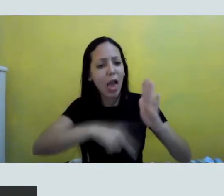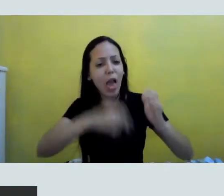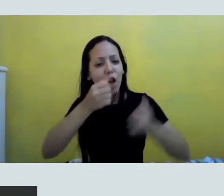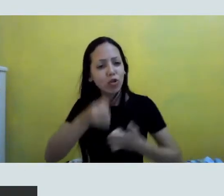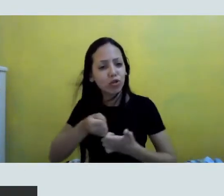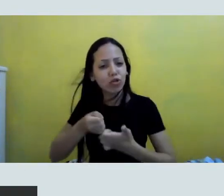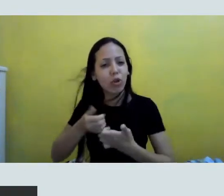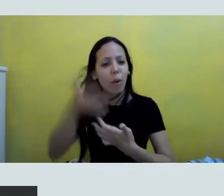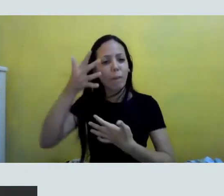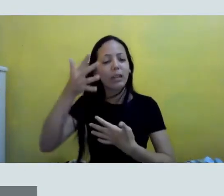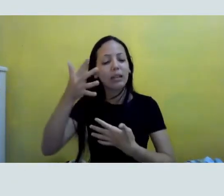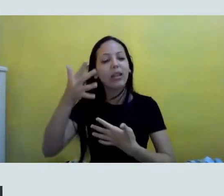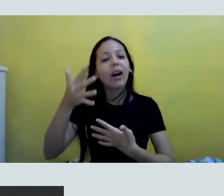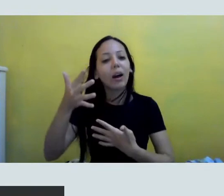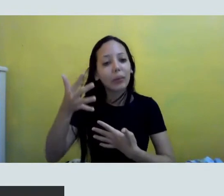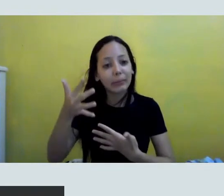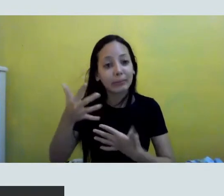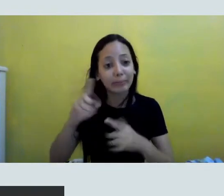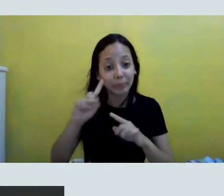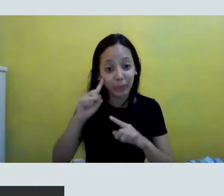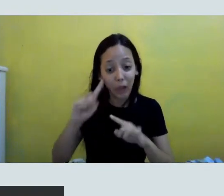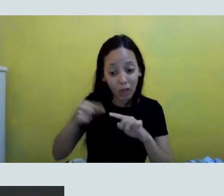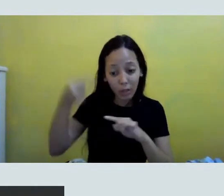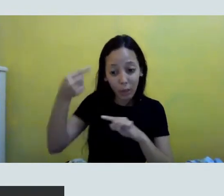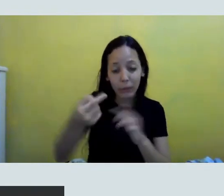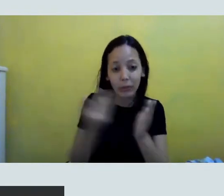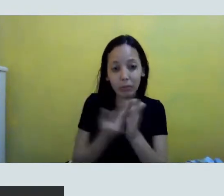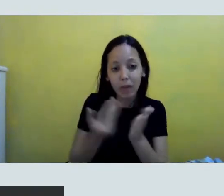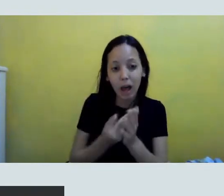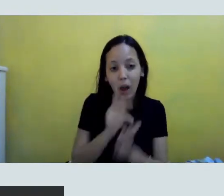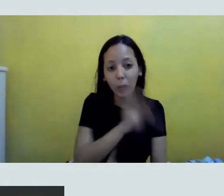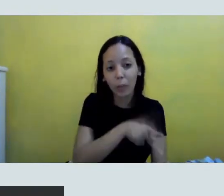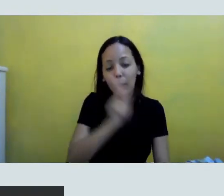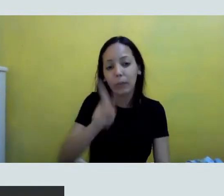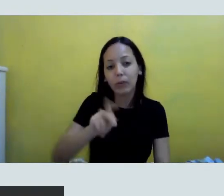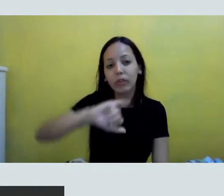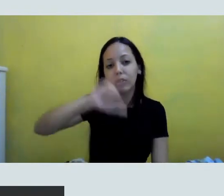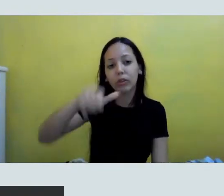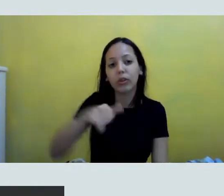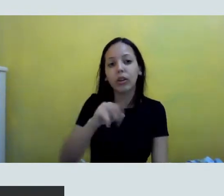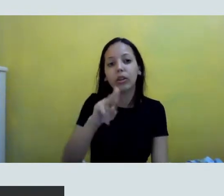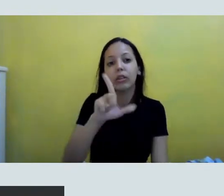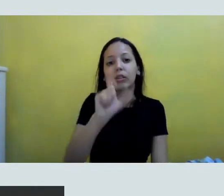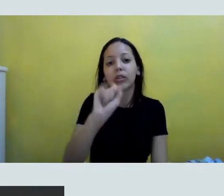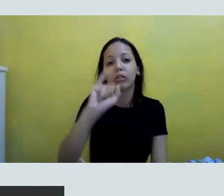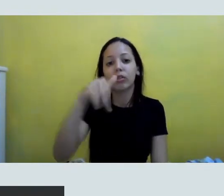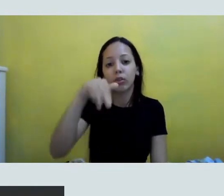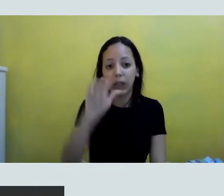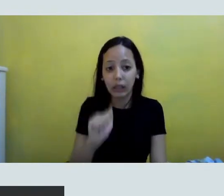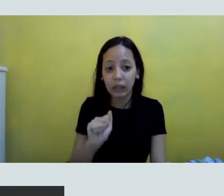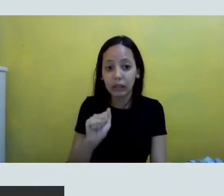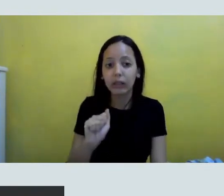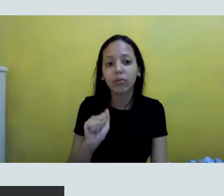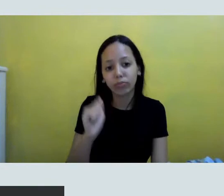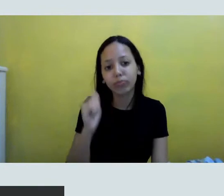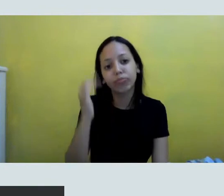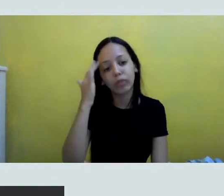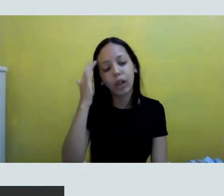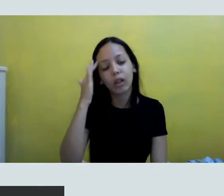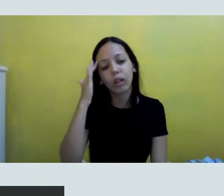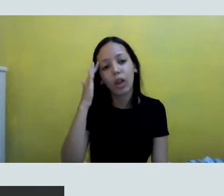vocês, e próxima aula com a professora Juliana, né, de Sociologia, A gente só se vê daqui a 15